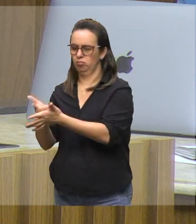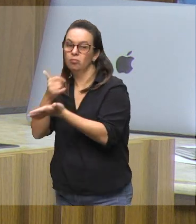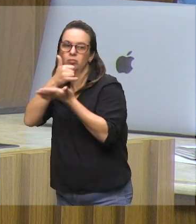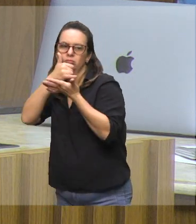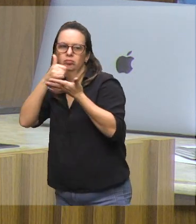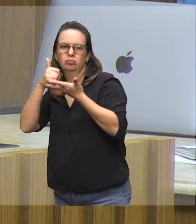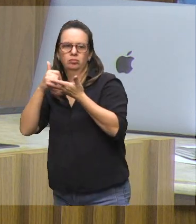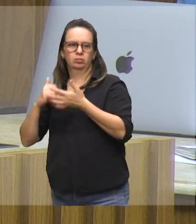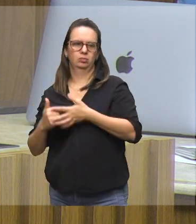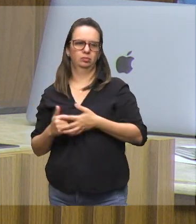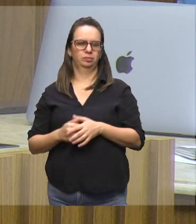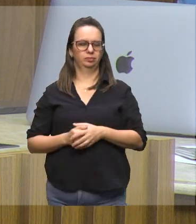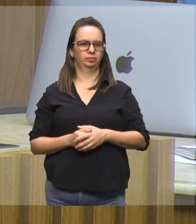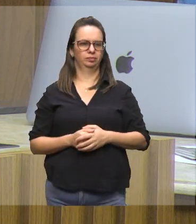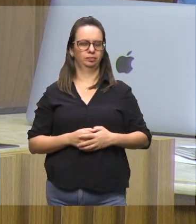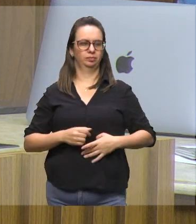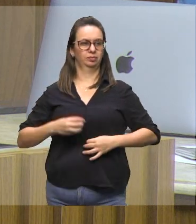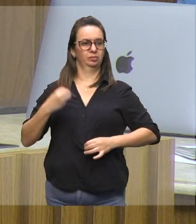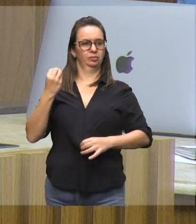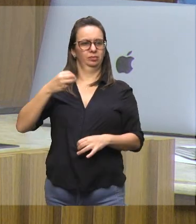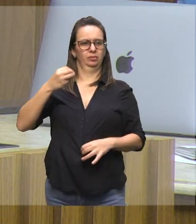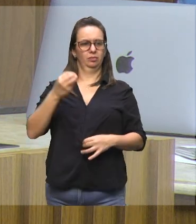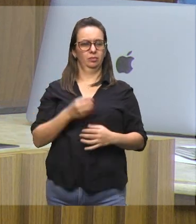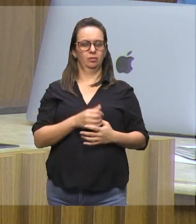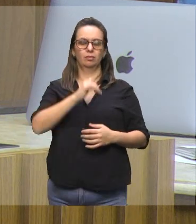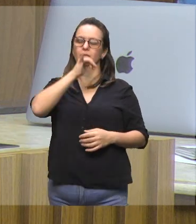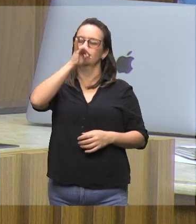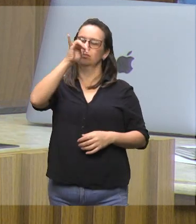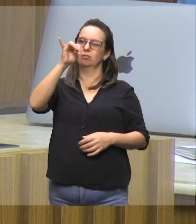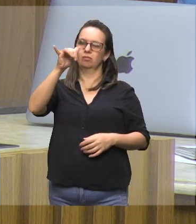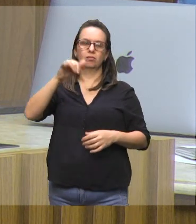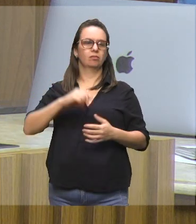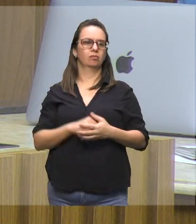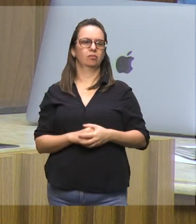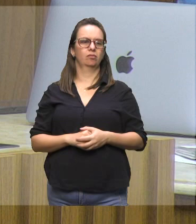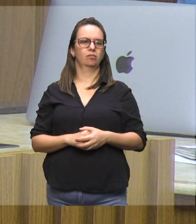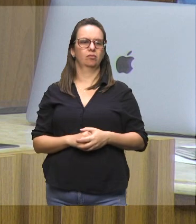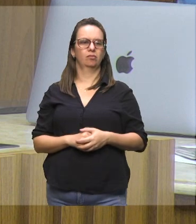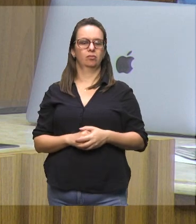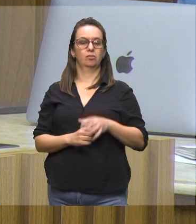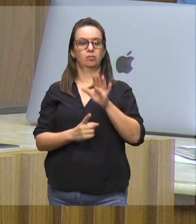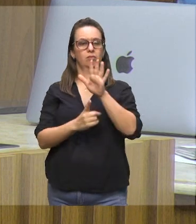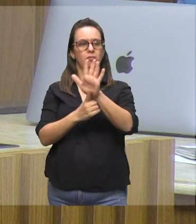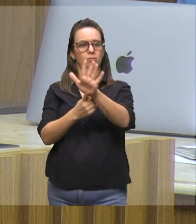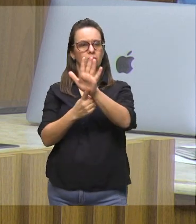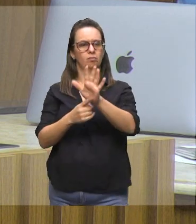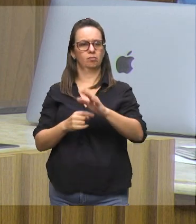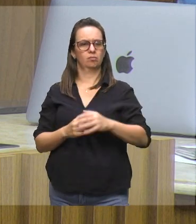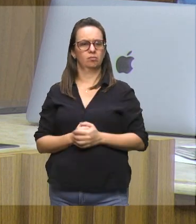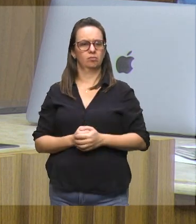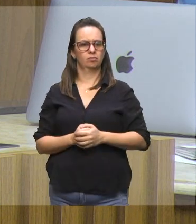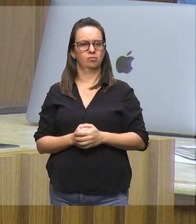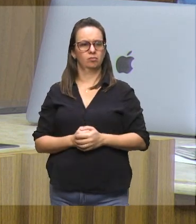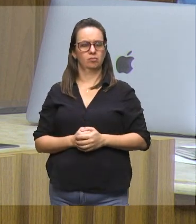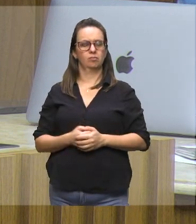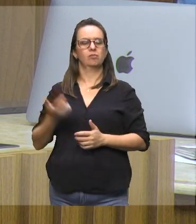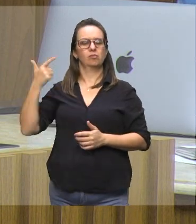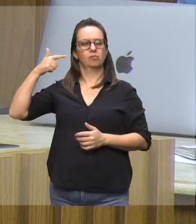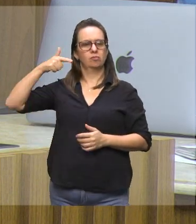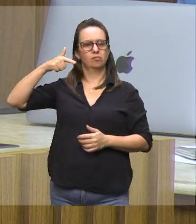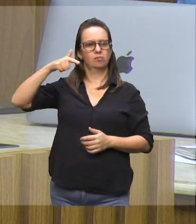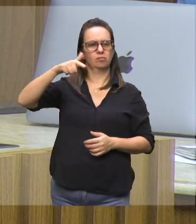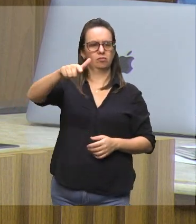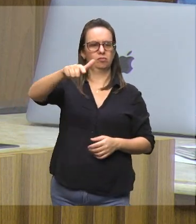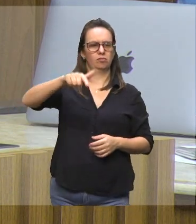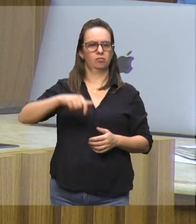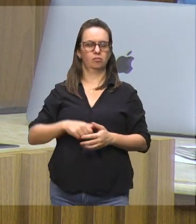quando falo tudo isso, logo eu falo alertando as nossas autoridades, né, para que nós continuemos